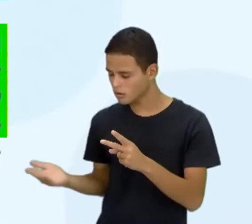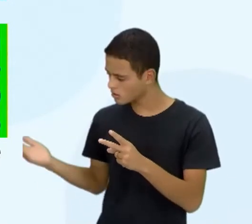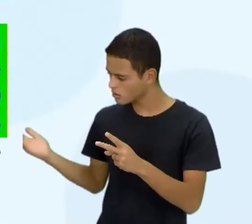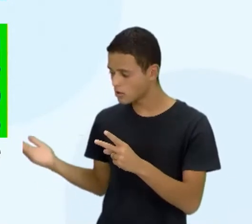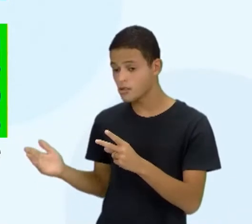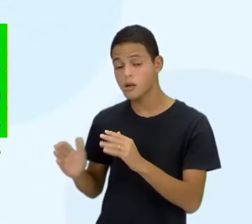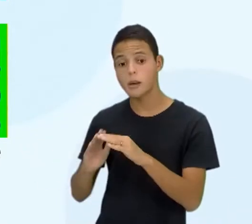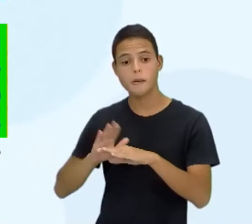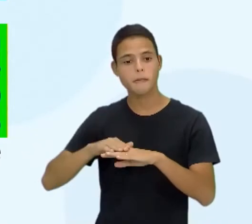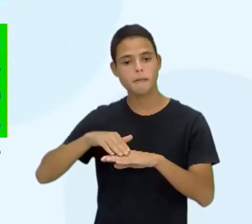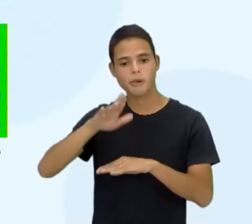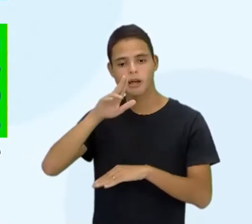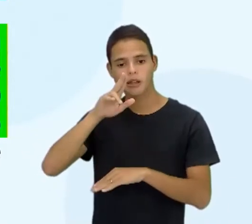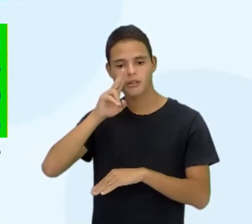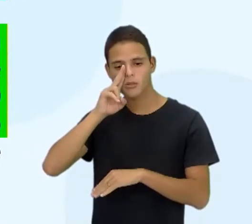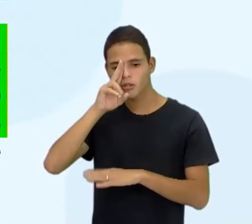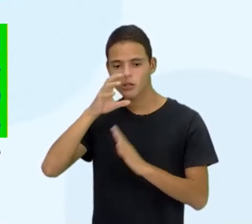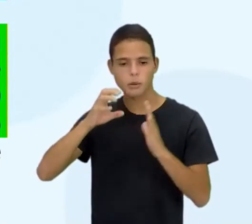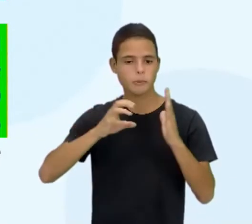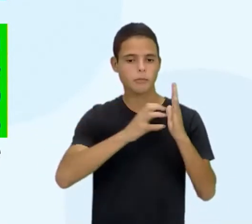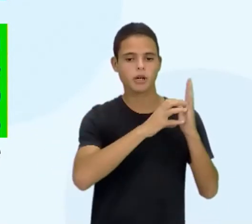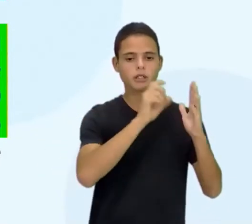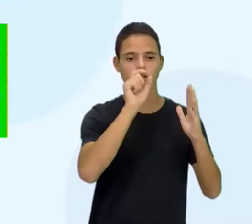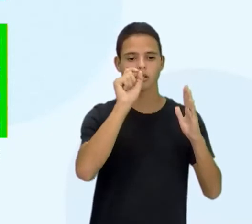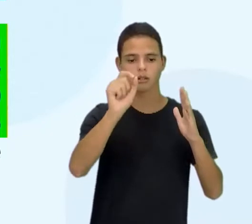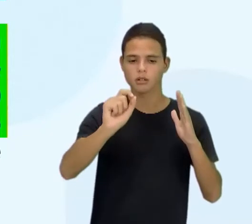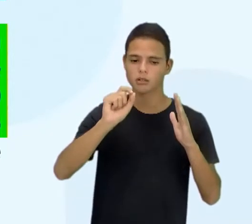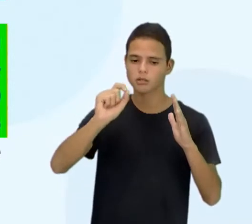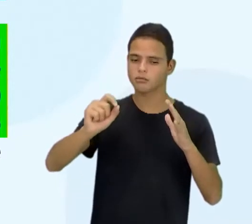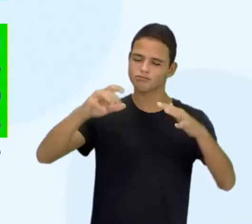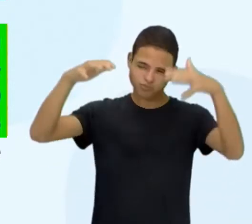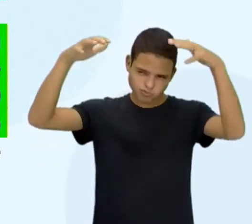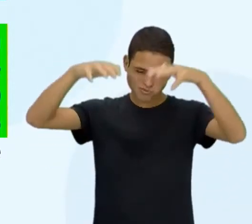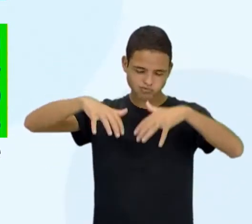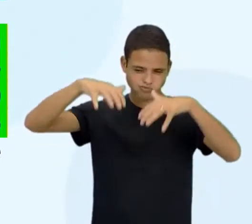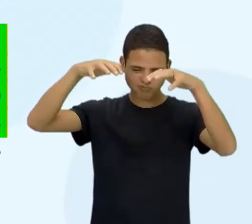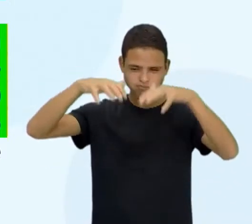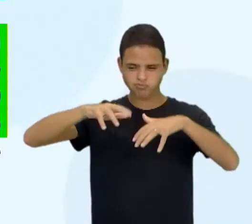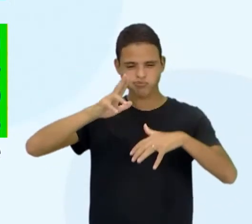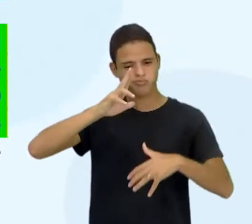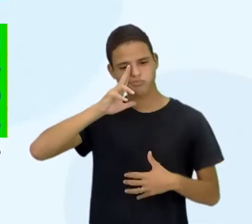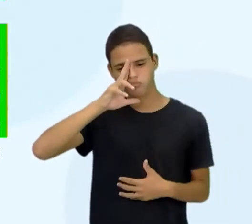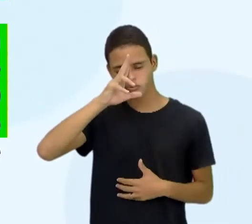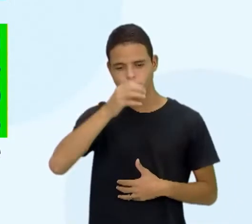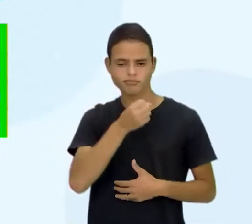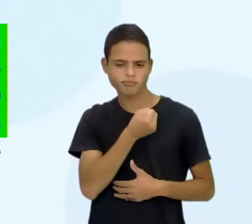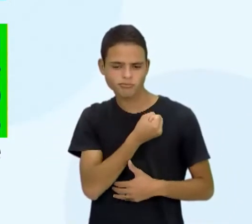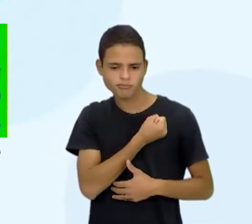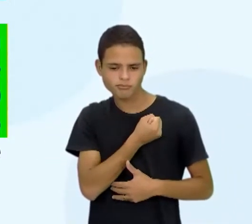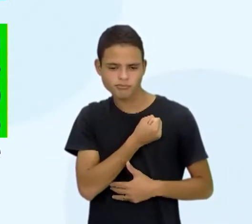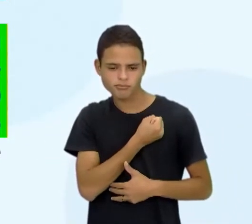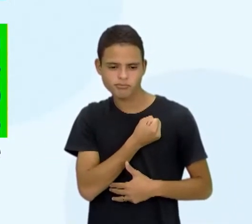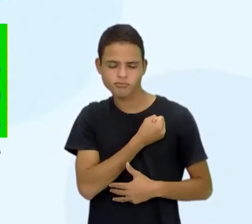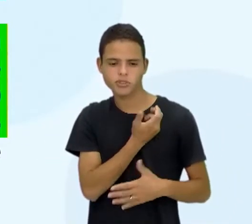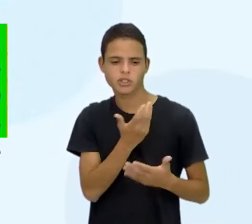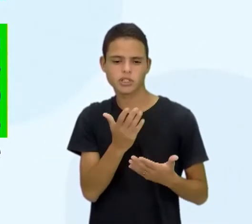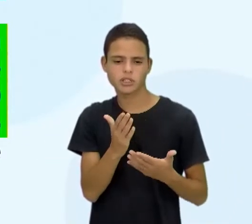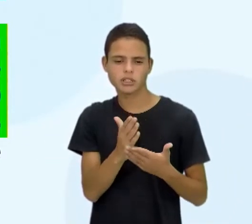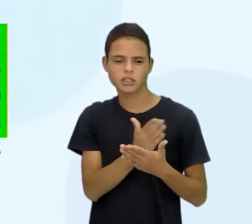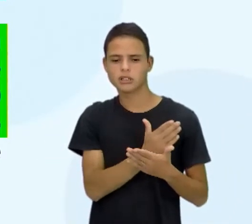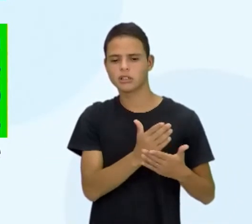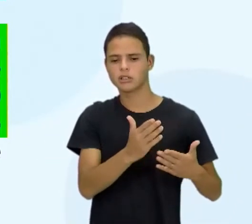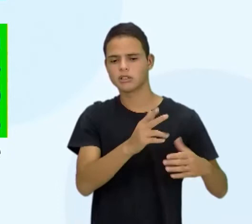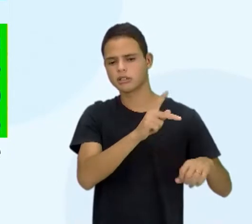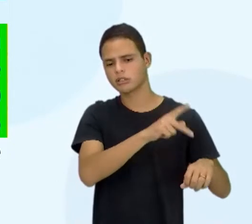mais impactante é o aumento da intensidade das chuvas, o número de eventos de precipitação